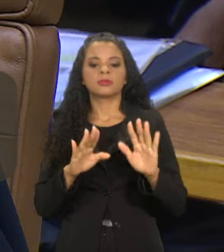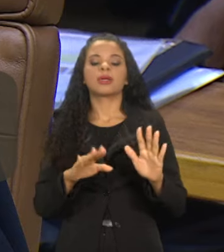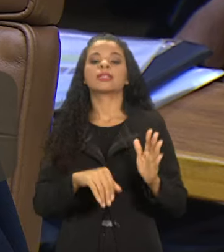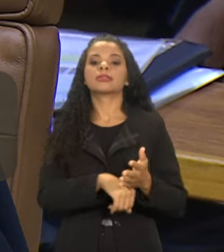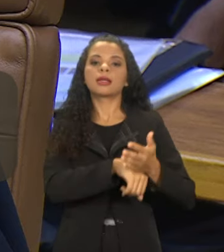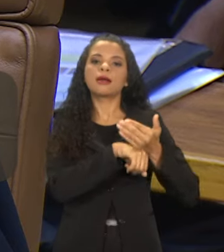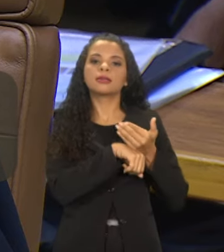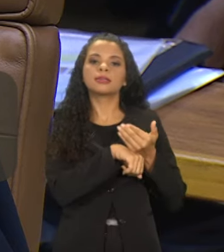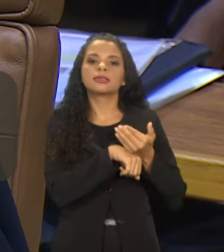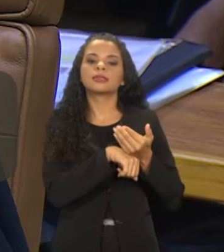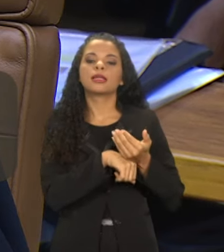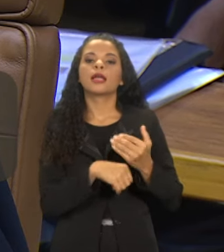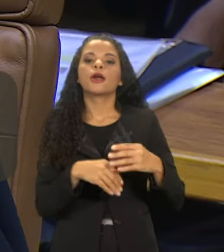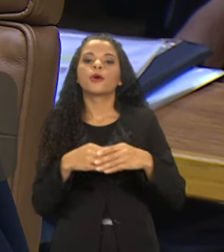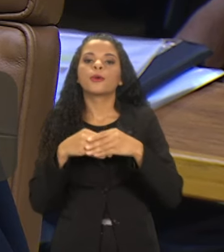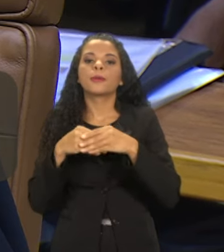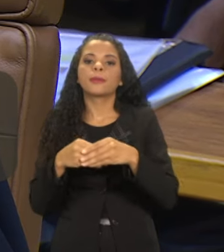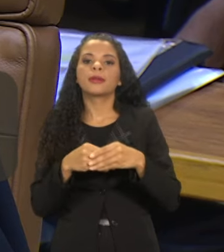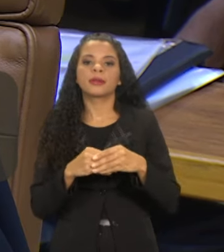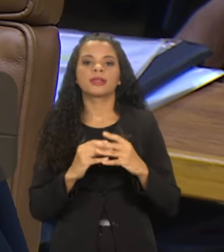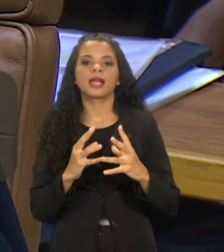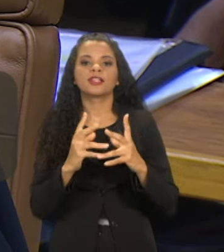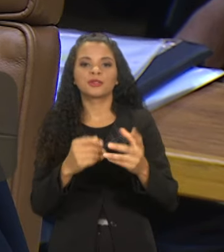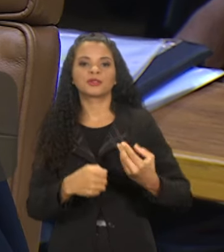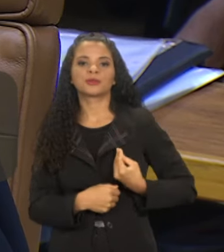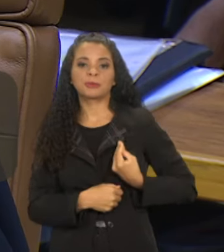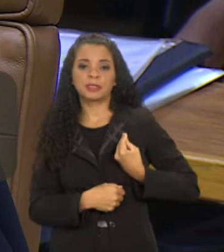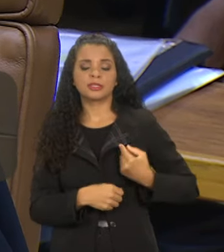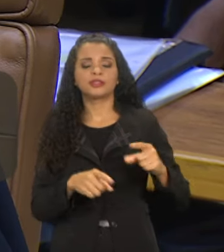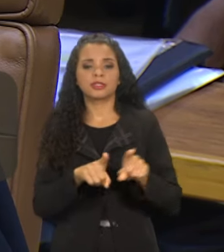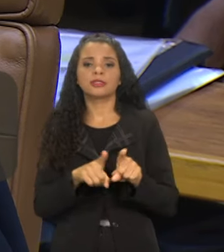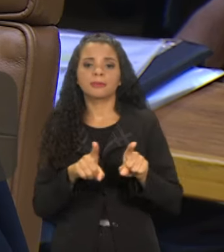os presentes e os que nos acompanham também remotamente.